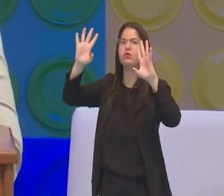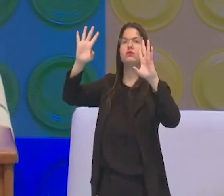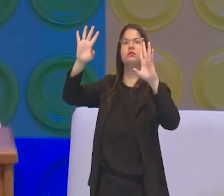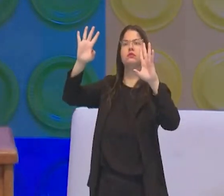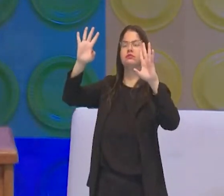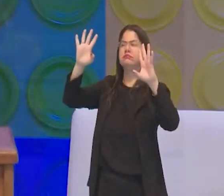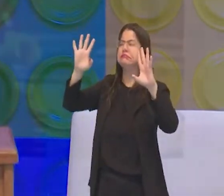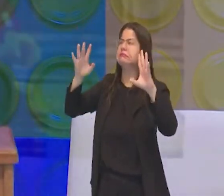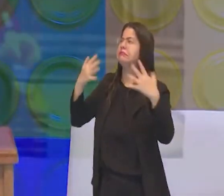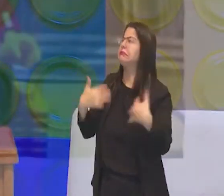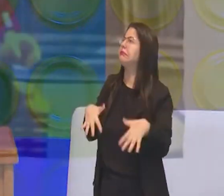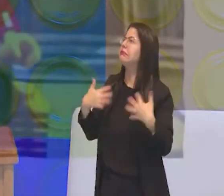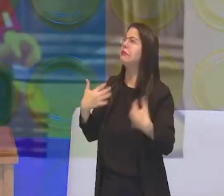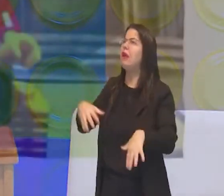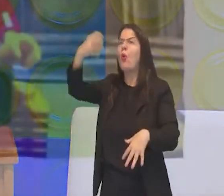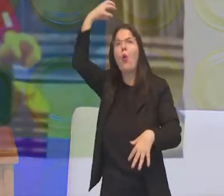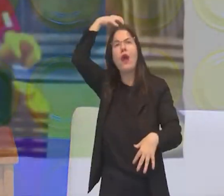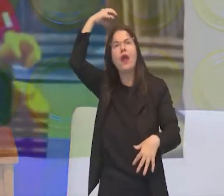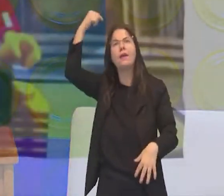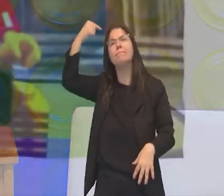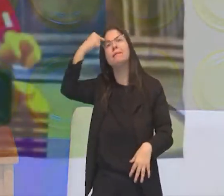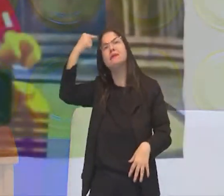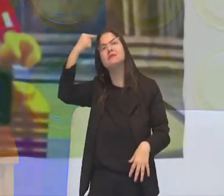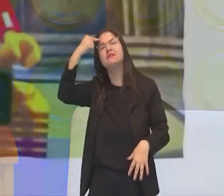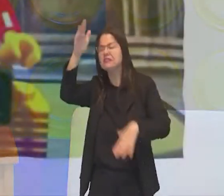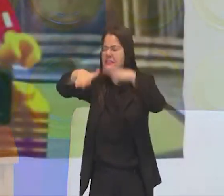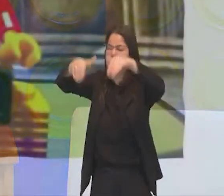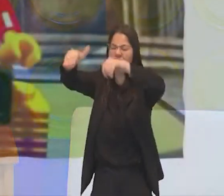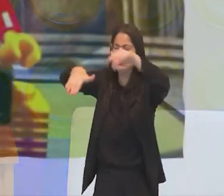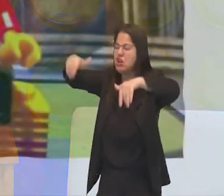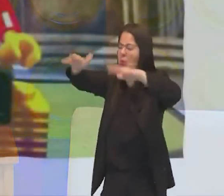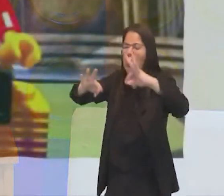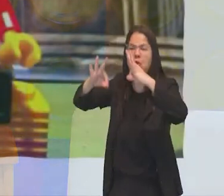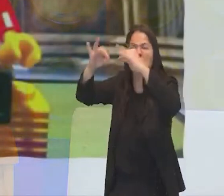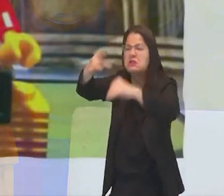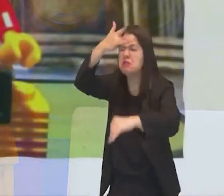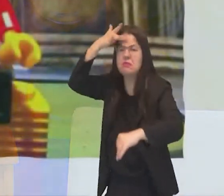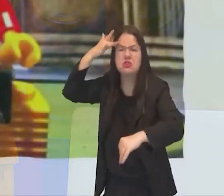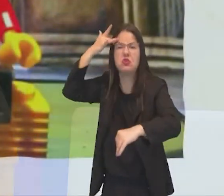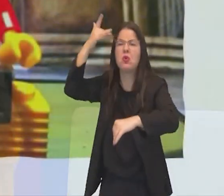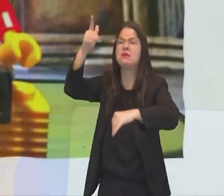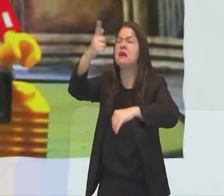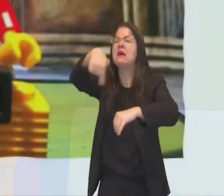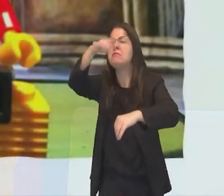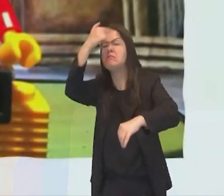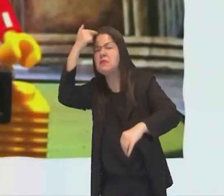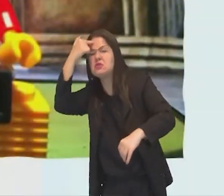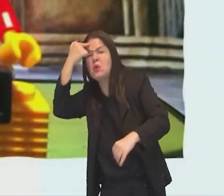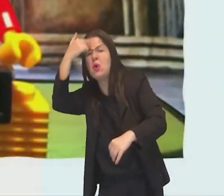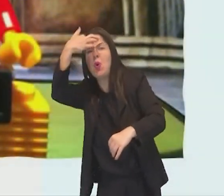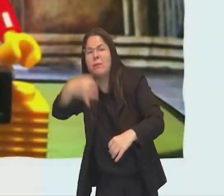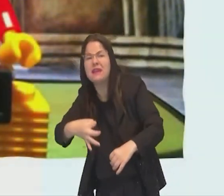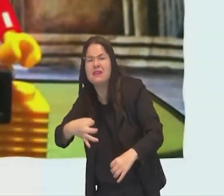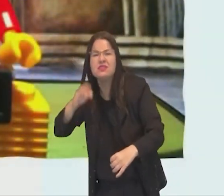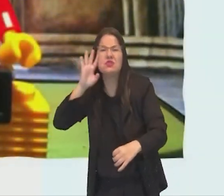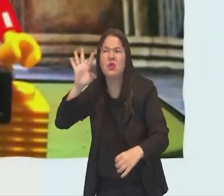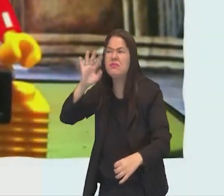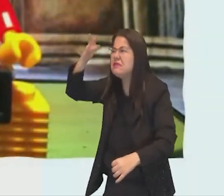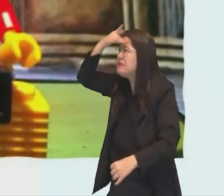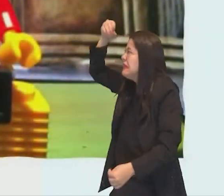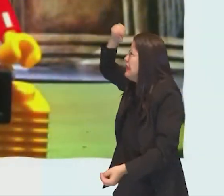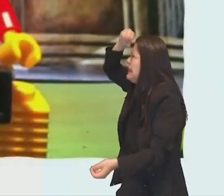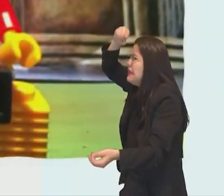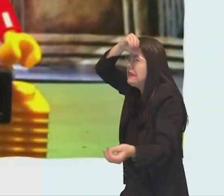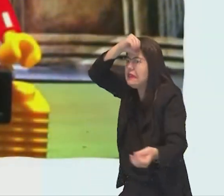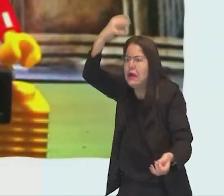E aí ficou com aquilo, chamou todos aqueles homens que podiam interpretar sonho, ninguém conseguia interpretar o sonho, ele